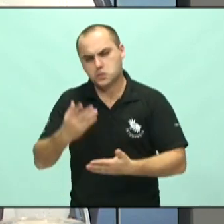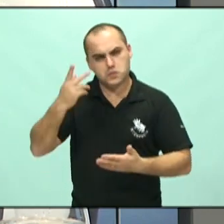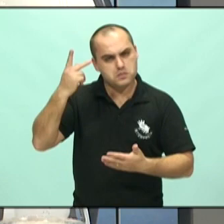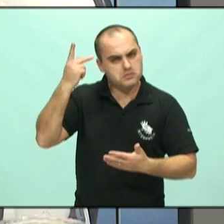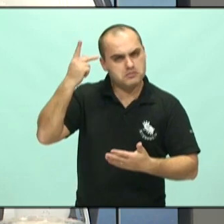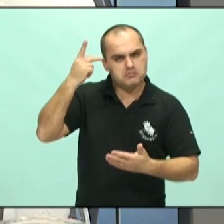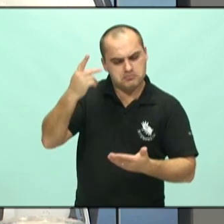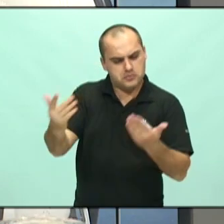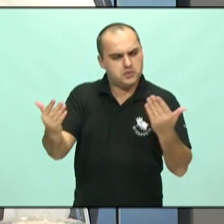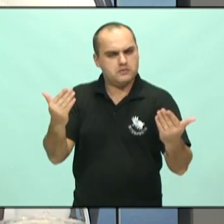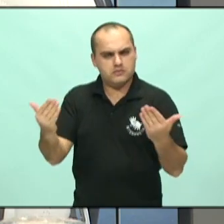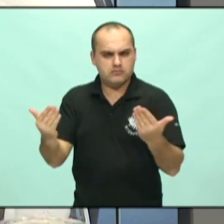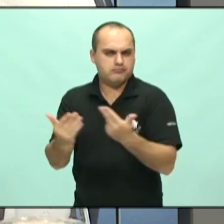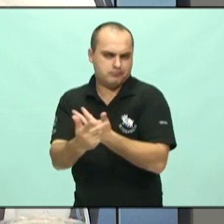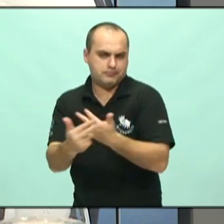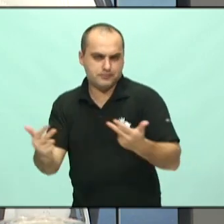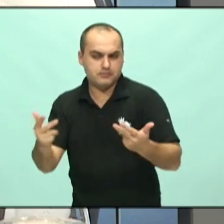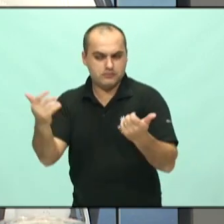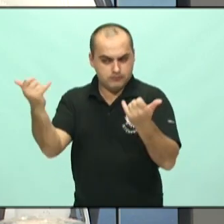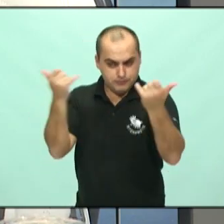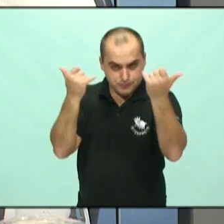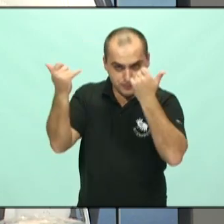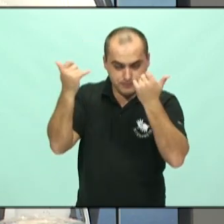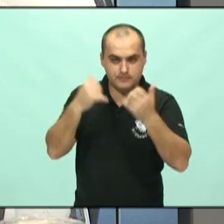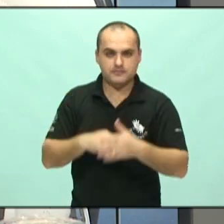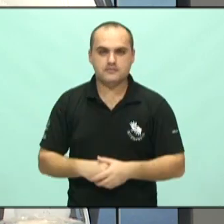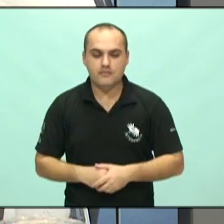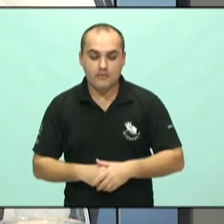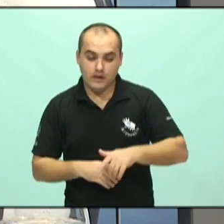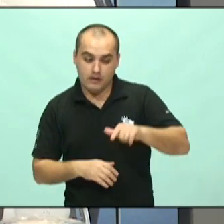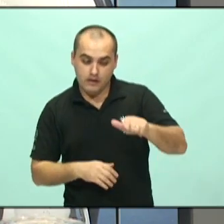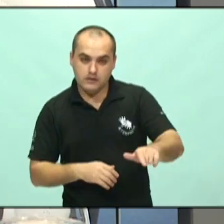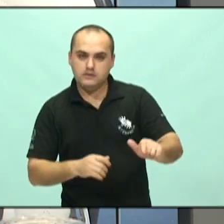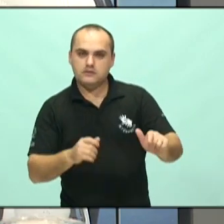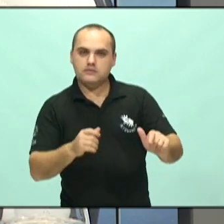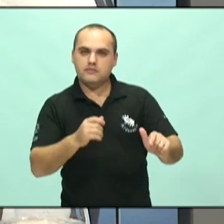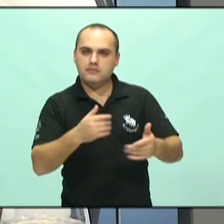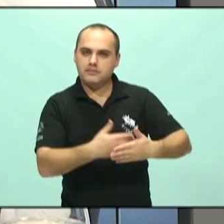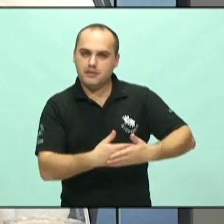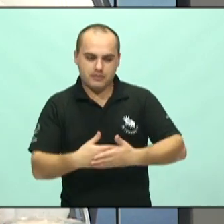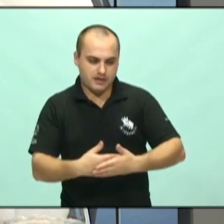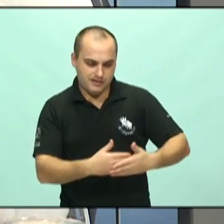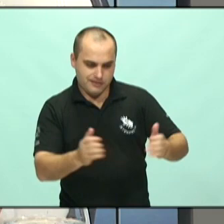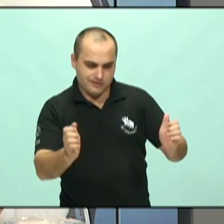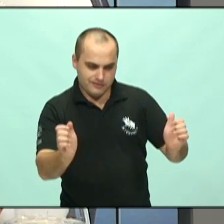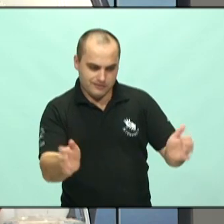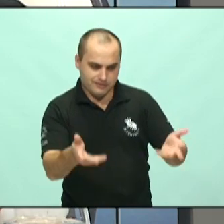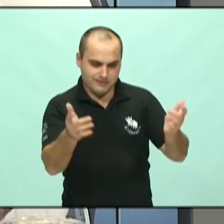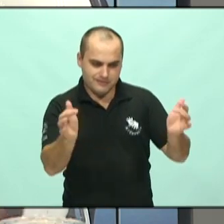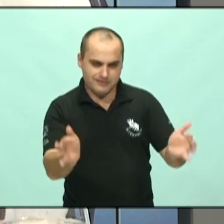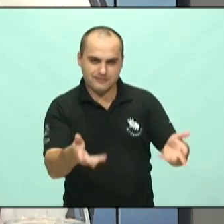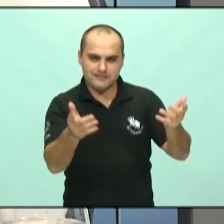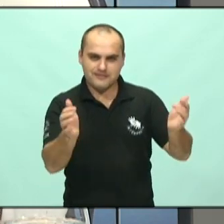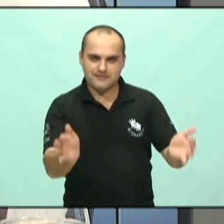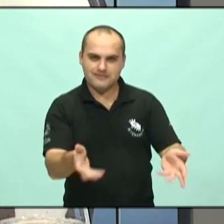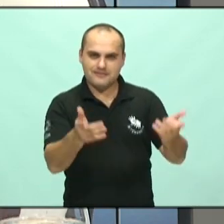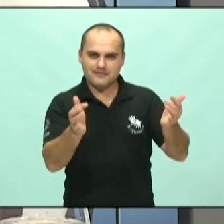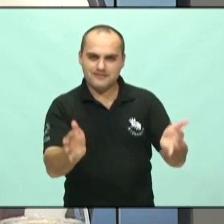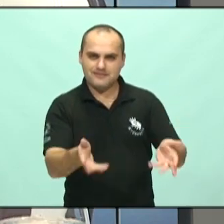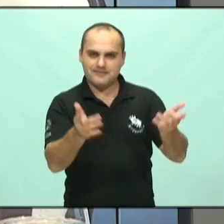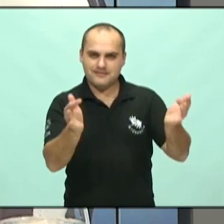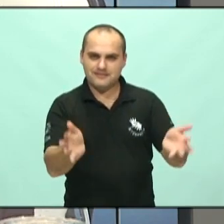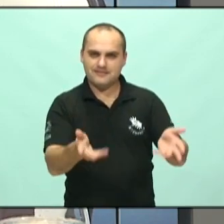esses dados para a gente, né? Eles vão sendo estimulados desde muito cedo, né? Eles não têm pausa